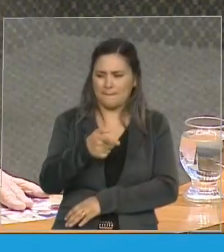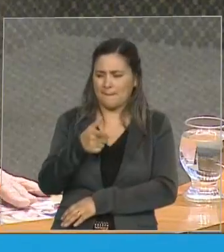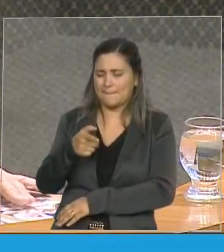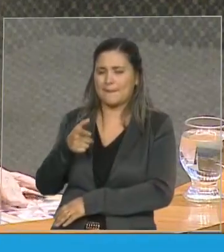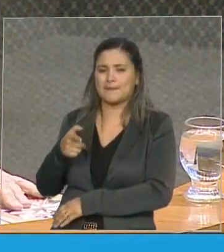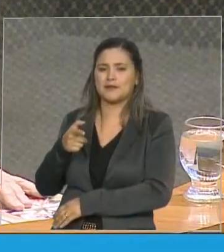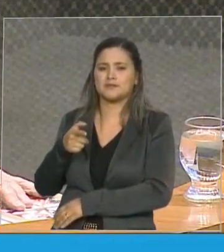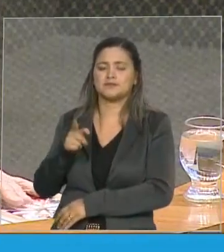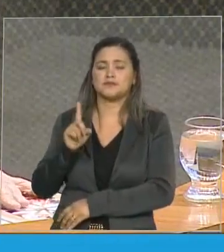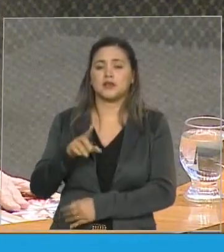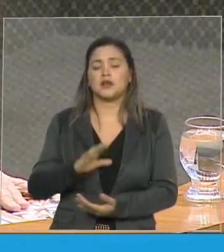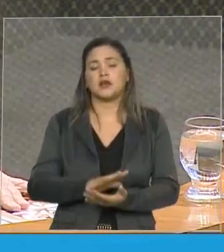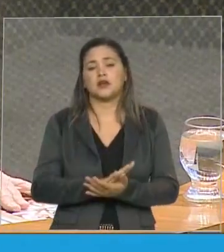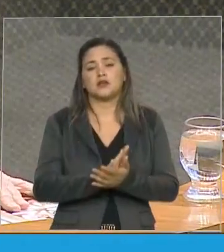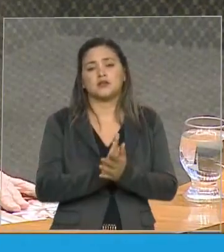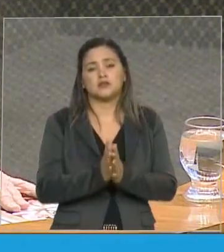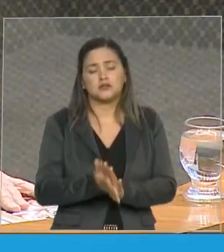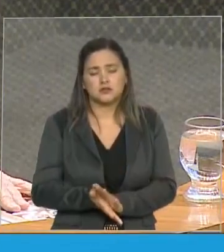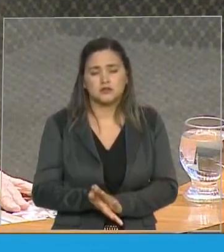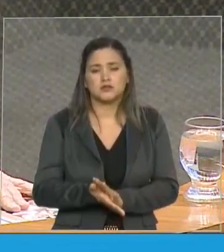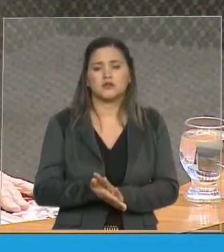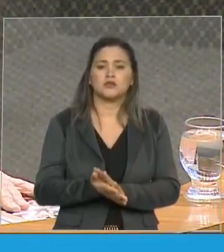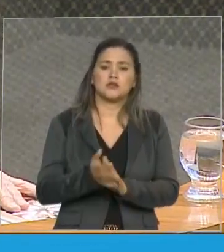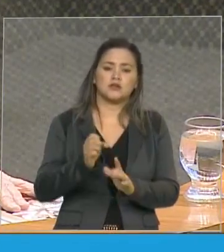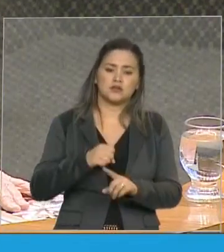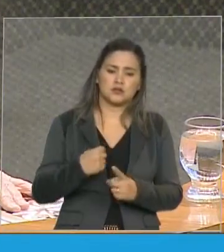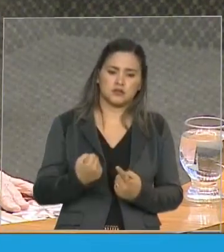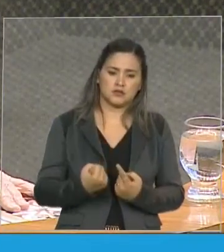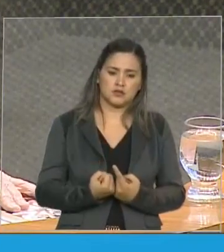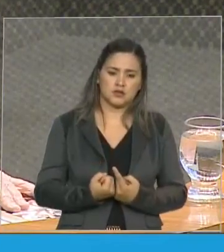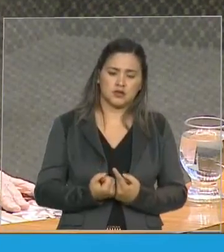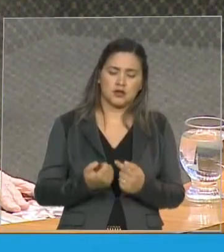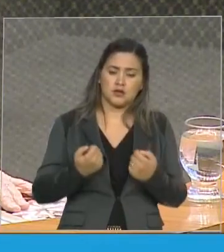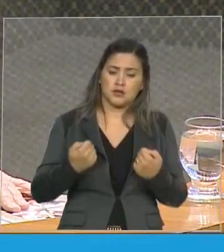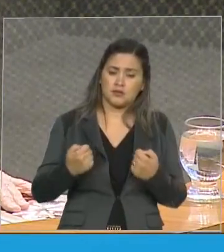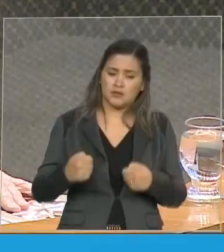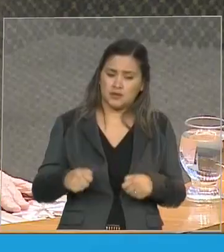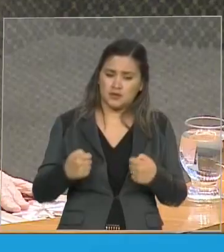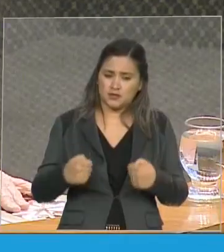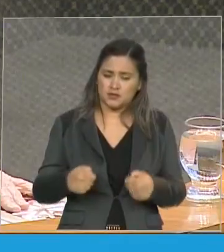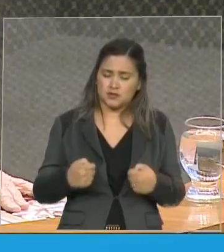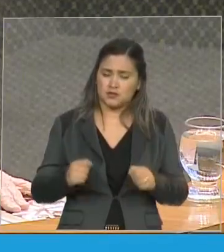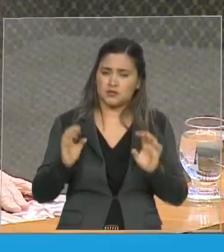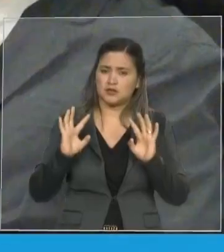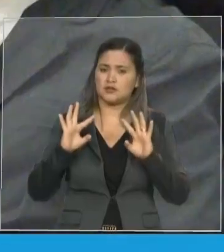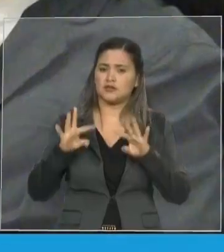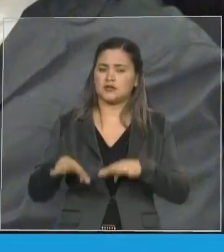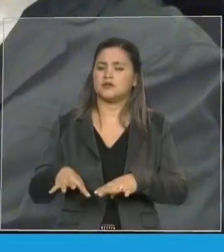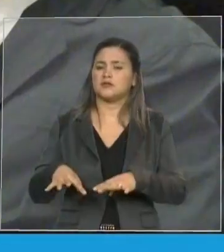exclusão social, eu acho que merece, da nossa parte, uma atenção.